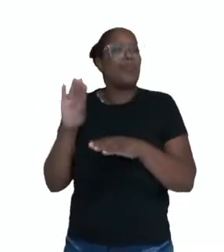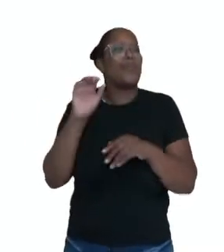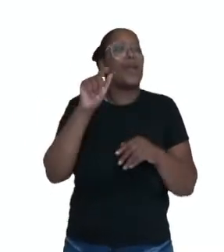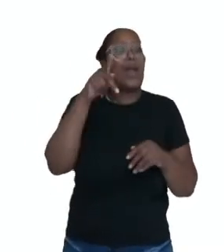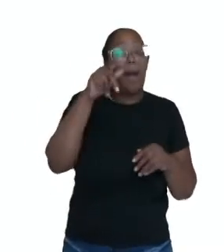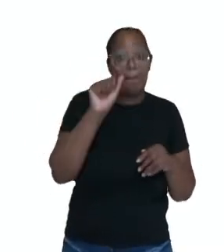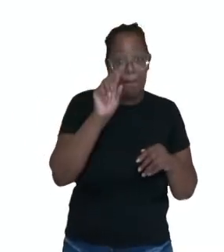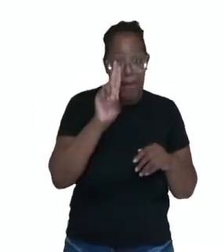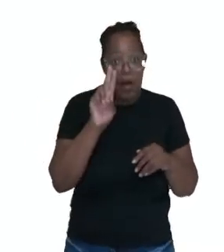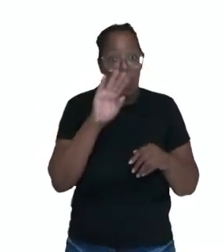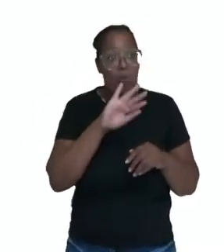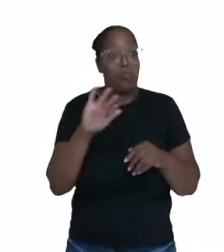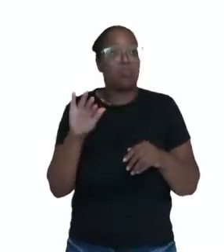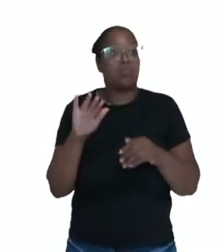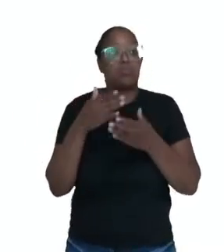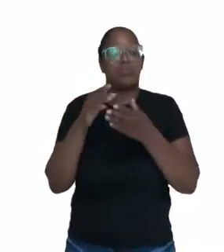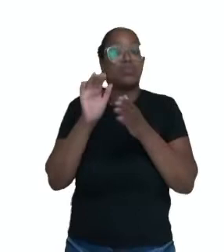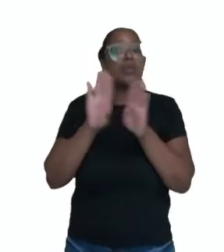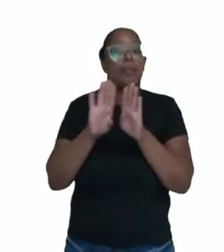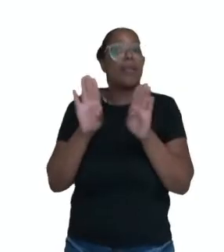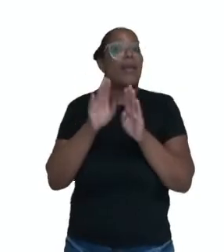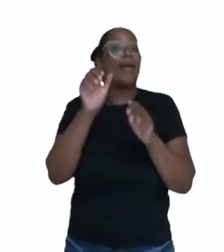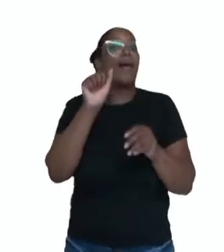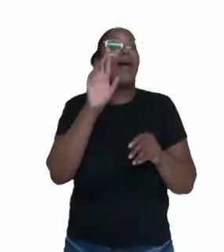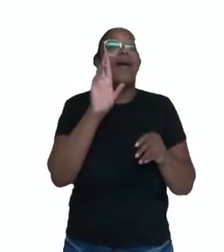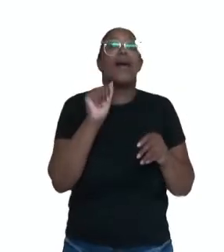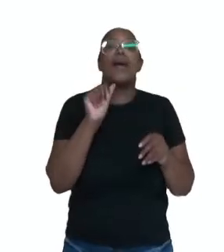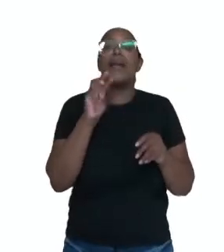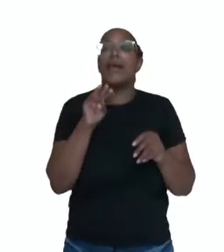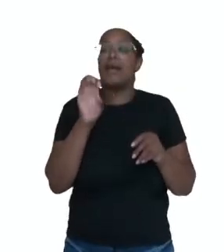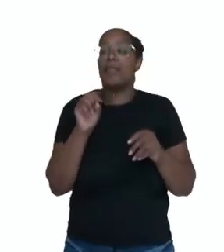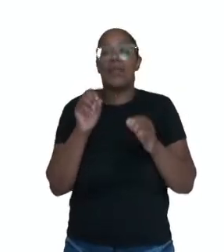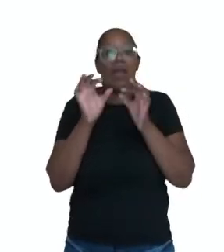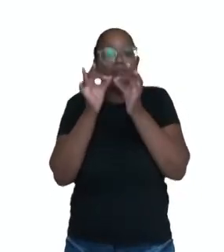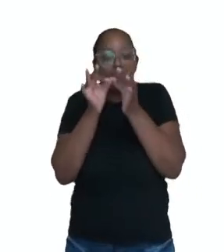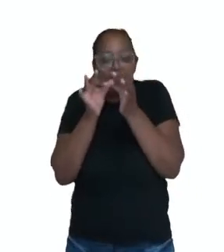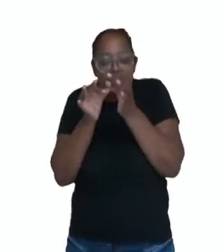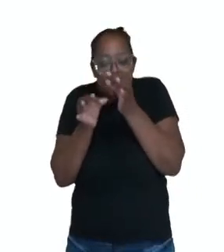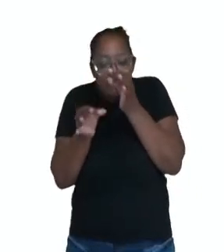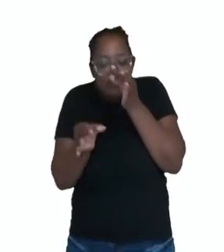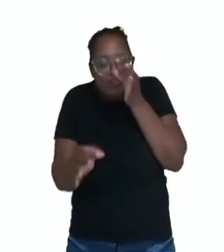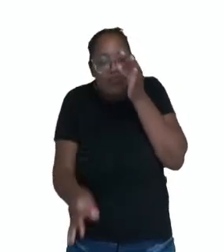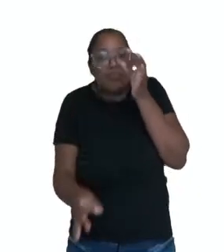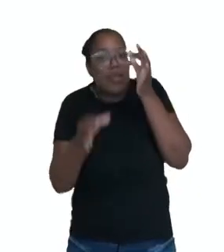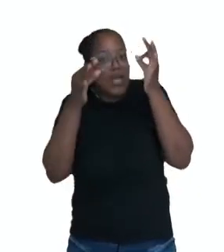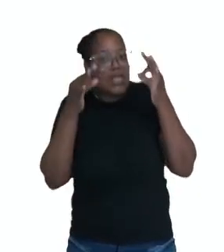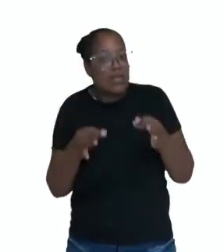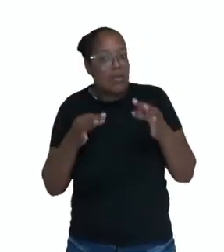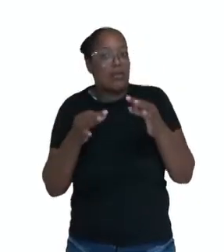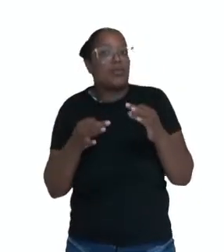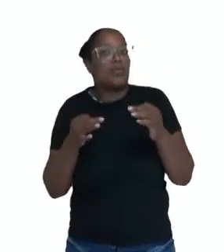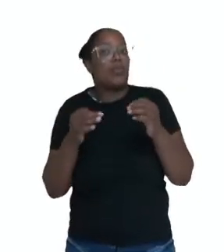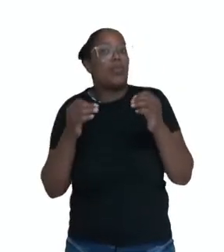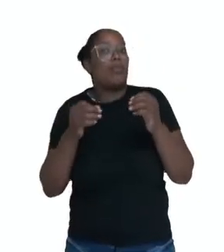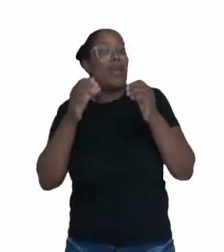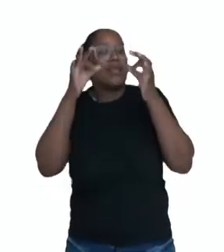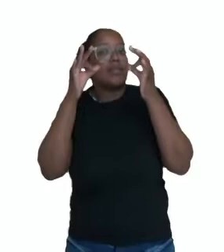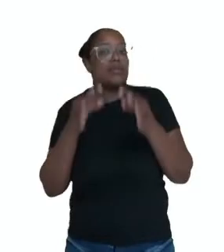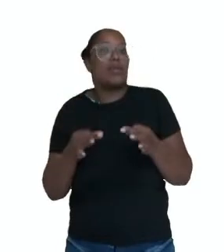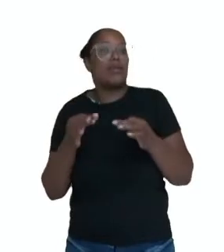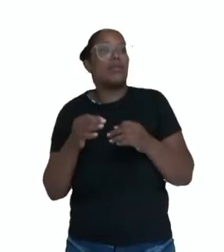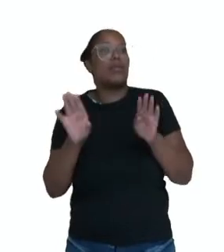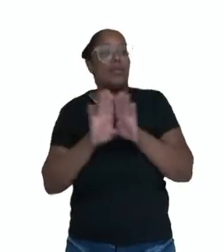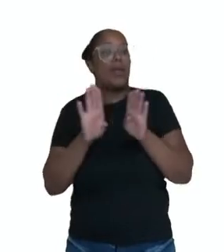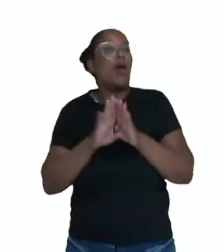pau do berimbau. O arame, que é bem esticado, né, nas duas pontas da verga, e é onde vai acontecer o